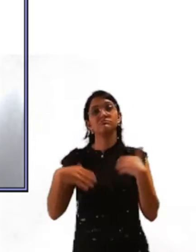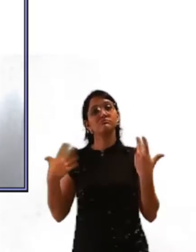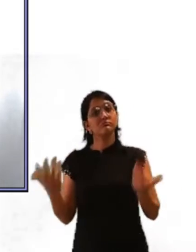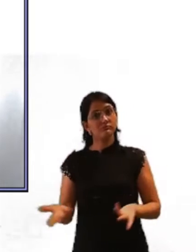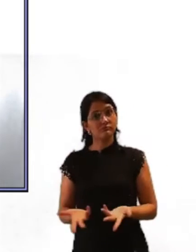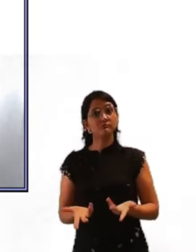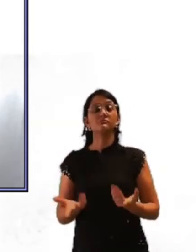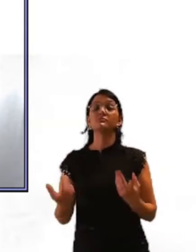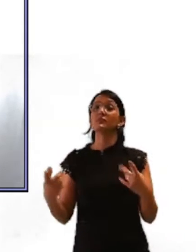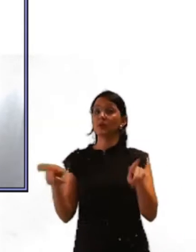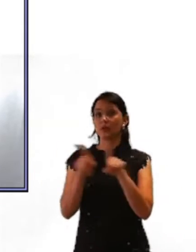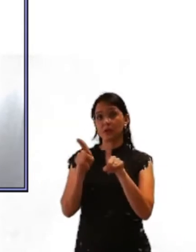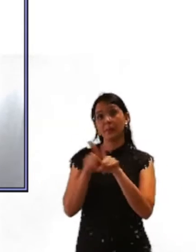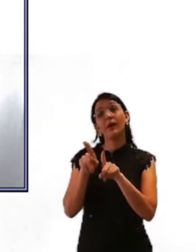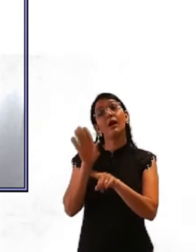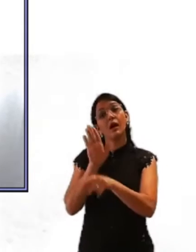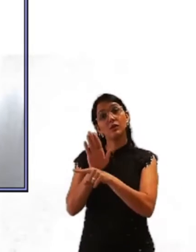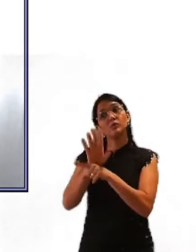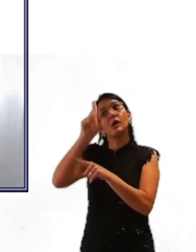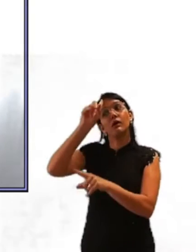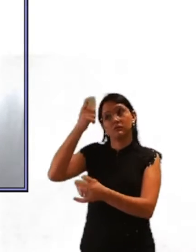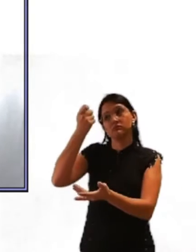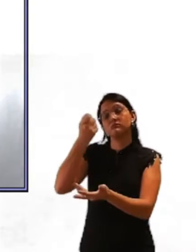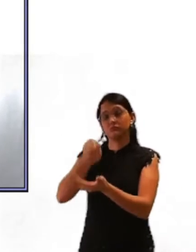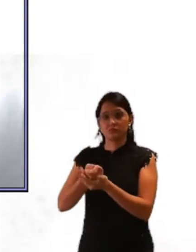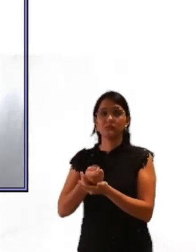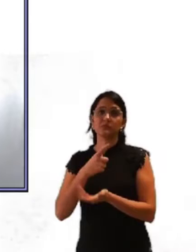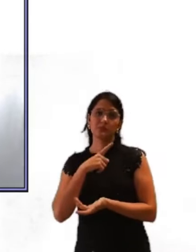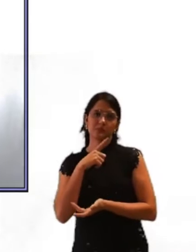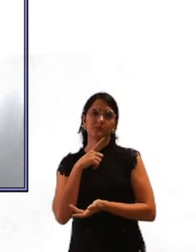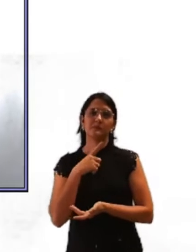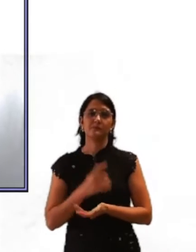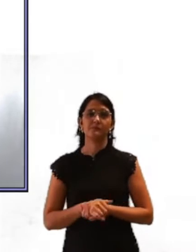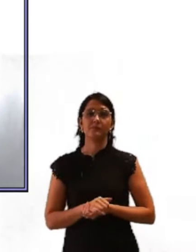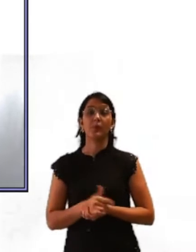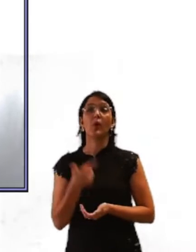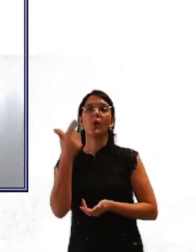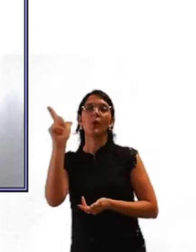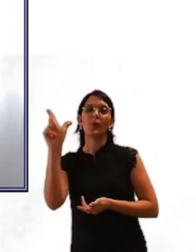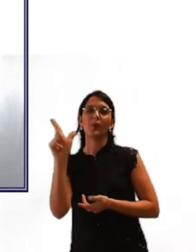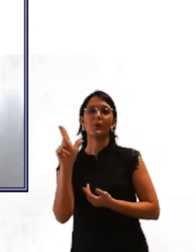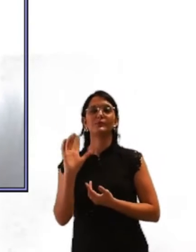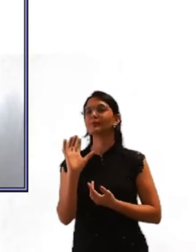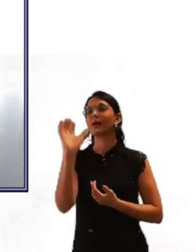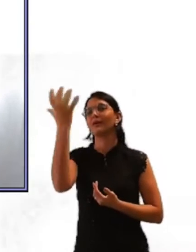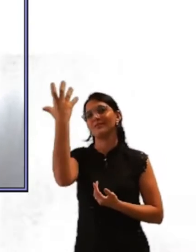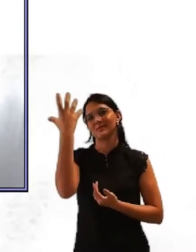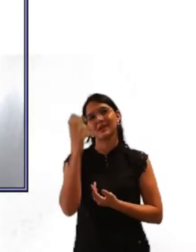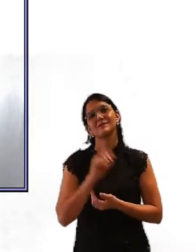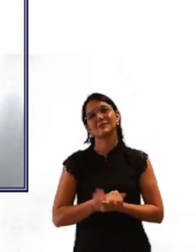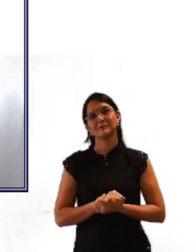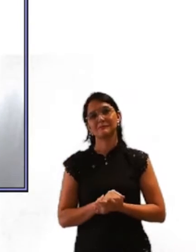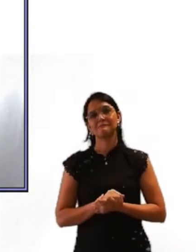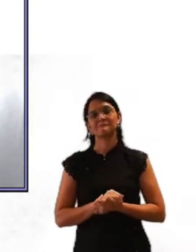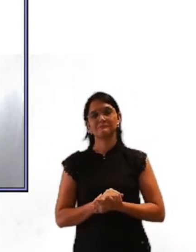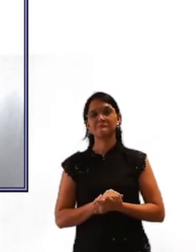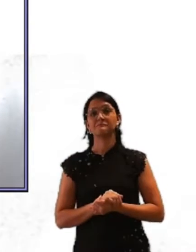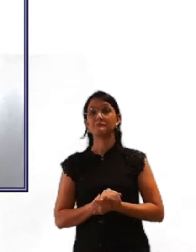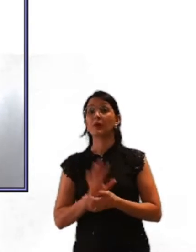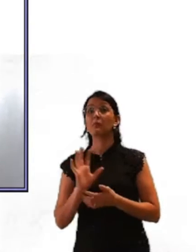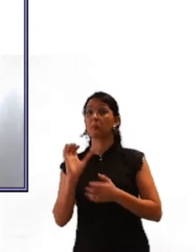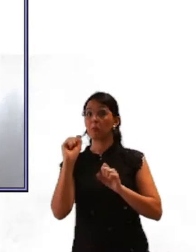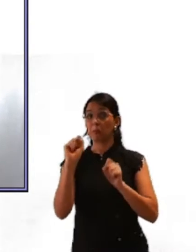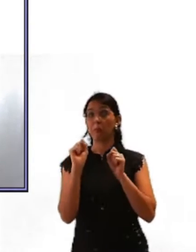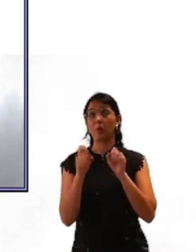vão influenciar na tomada de decisão. Outra situação que também pode